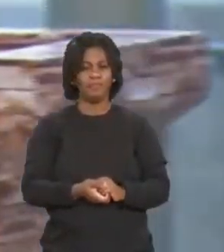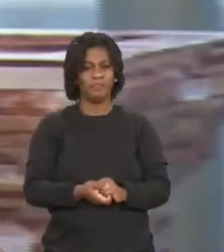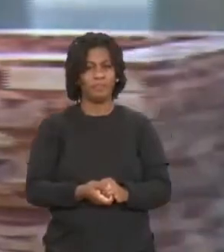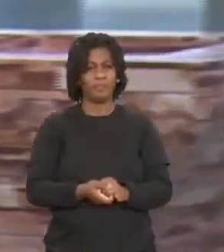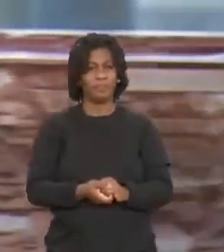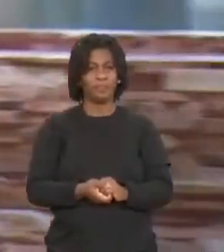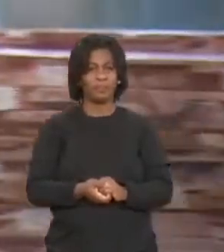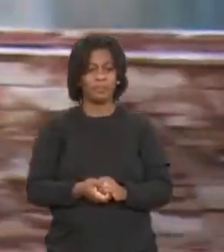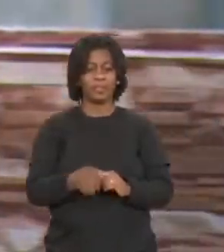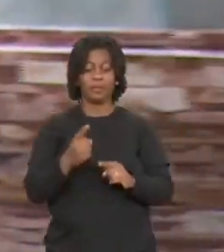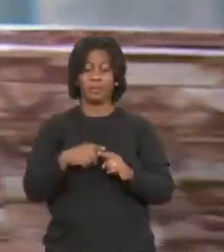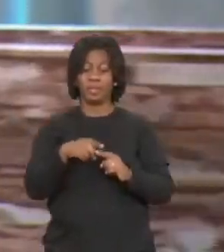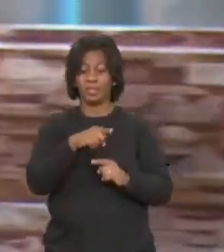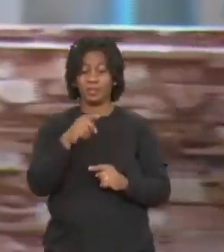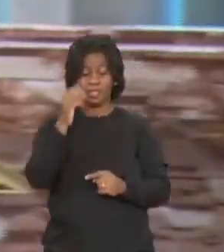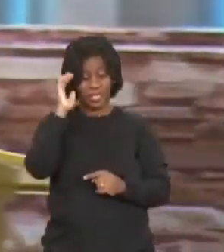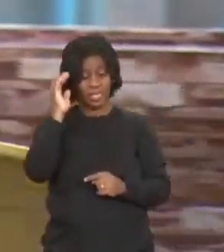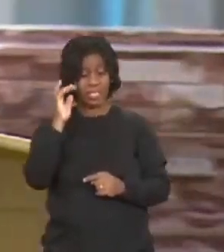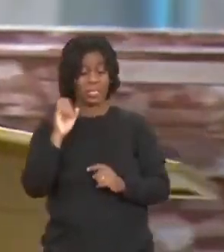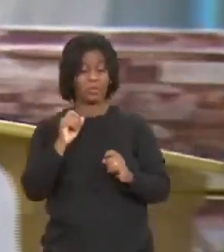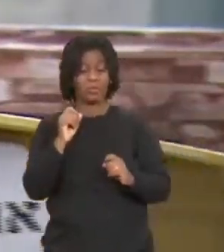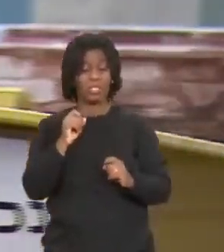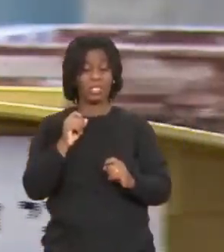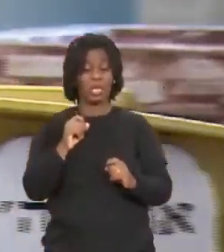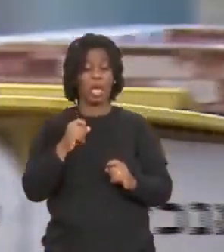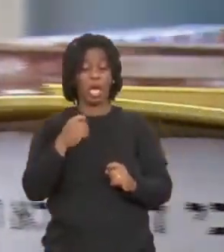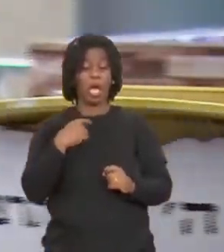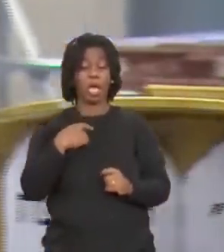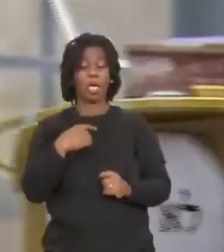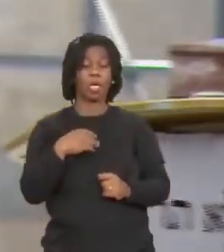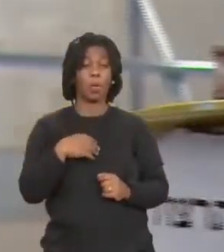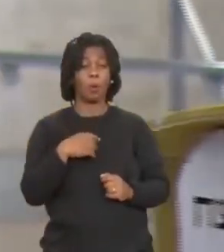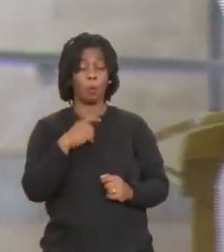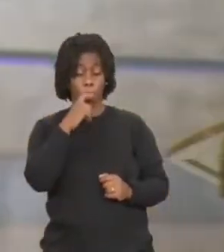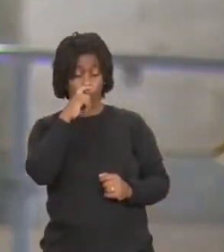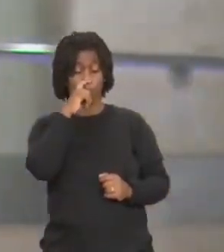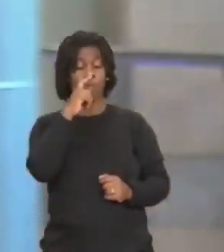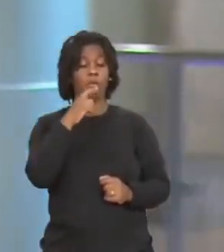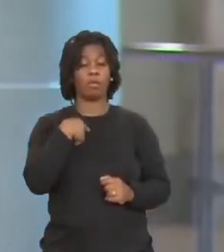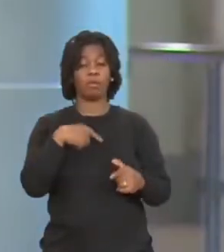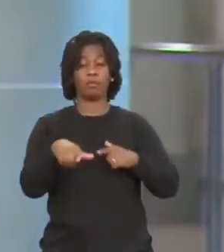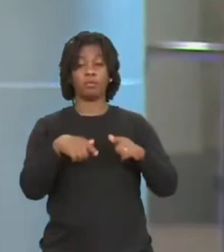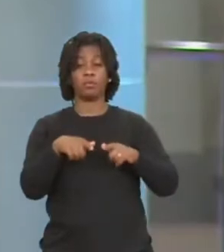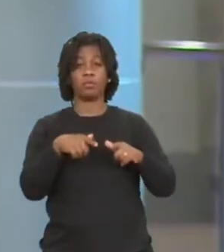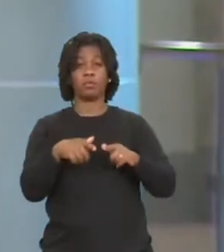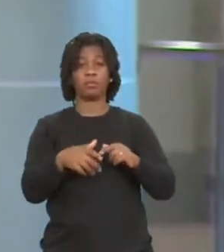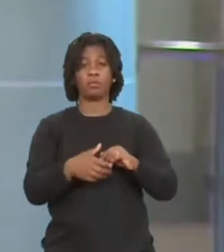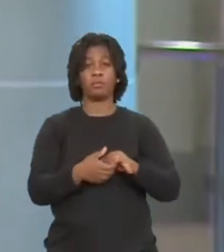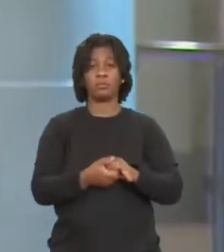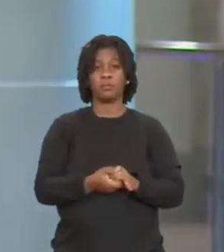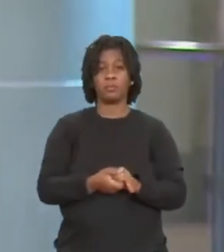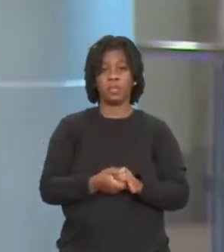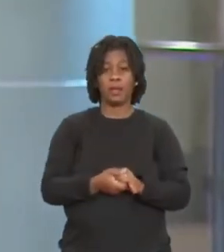Porque você acha que você é dono do seu nariz, porque você está de maior, porque você trabalha. Só que cada vez que você